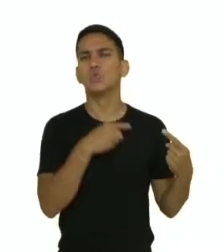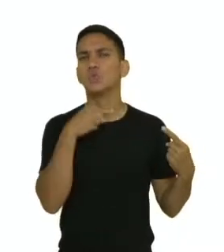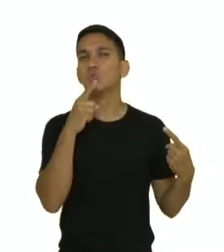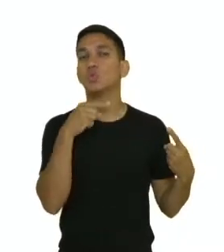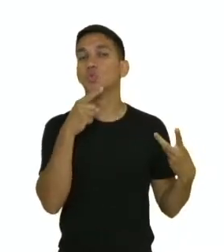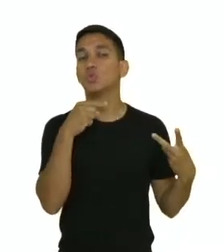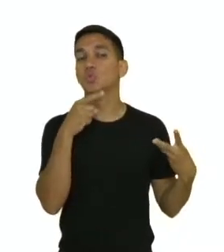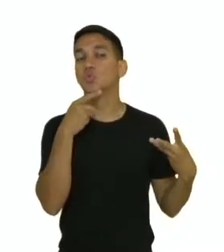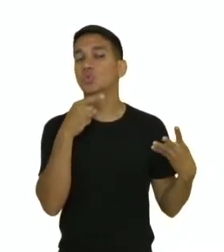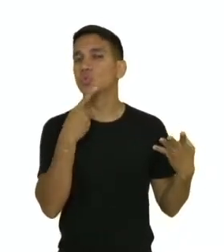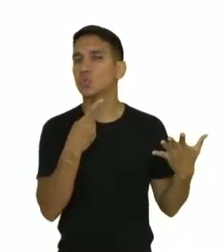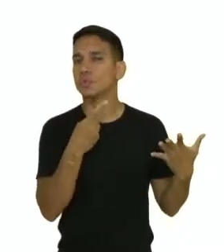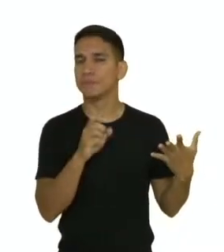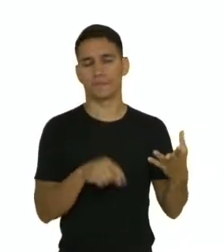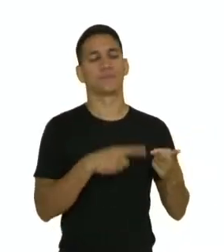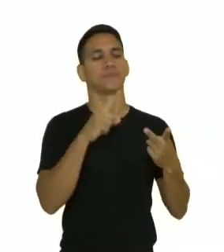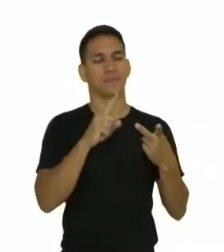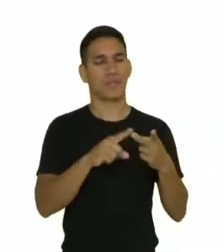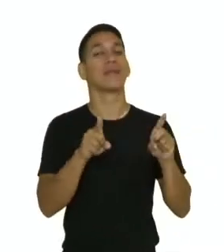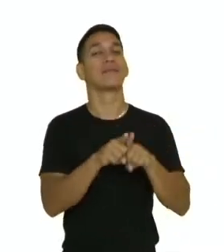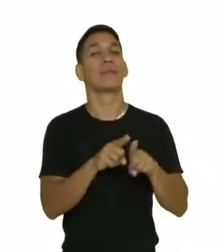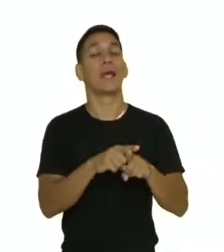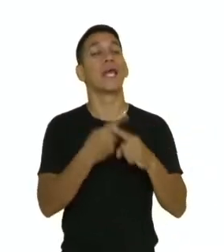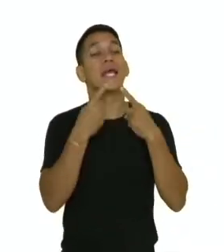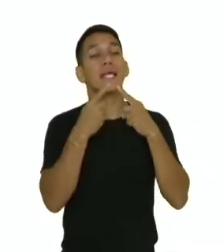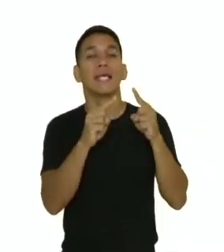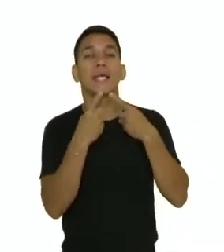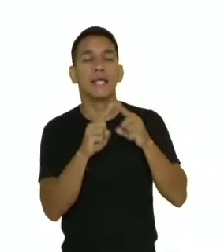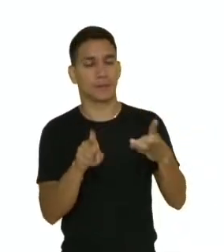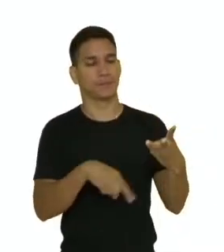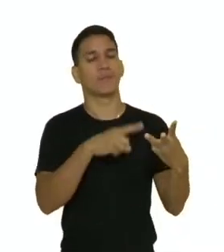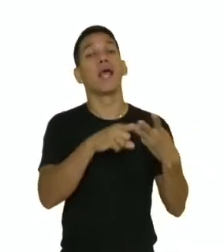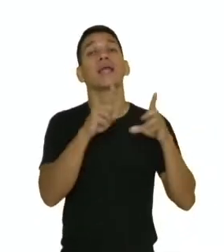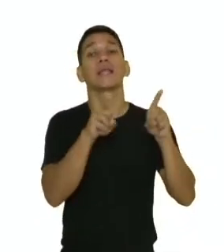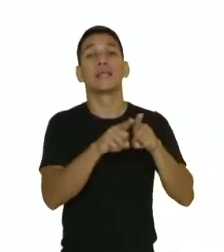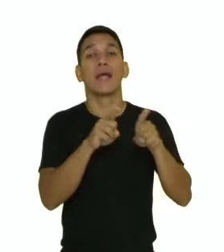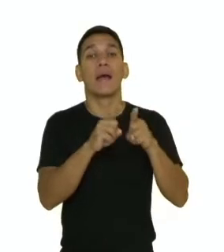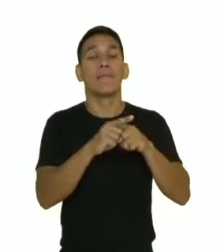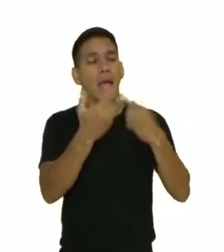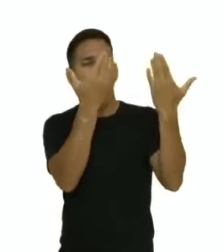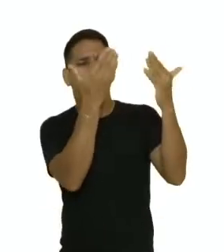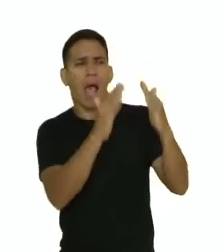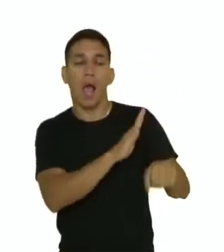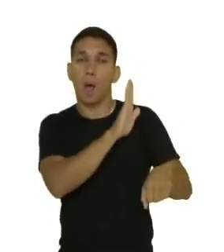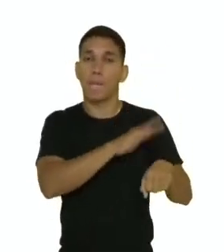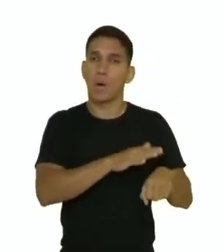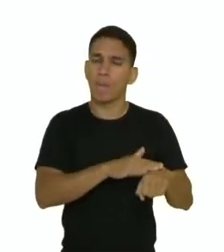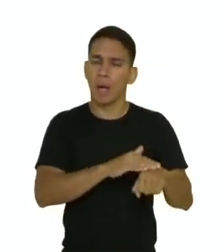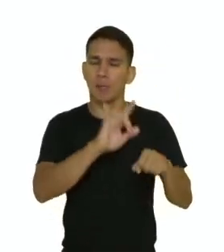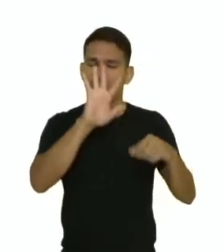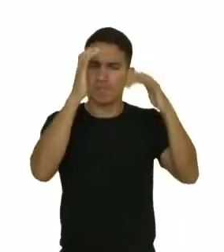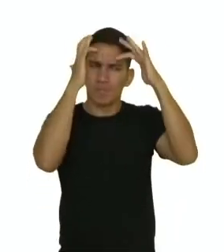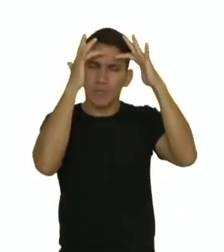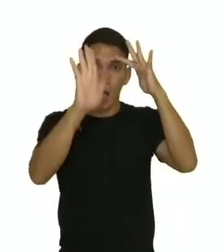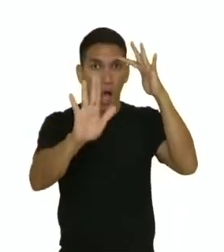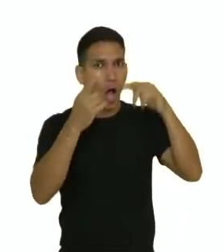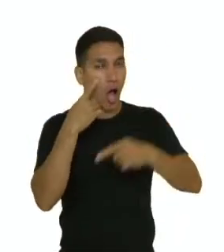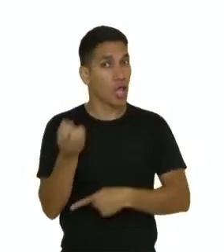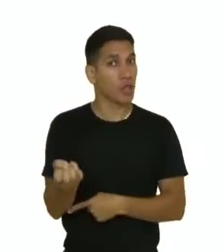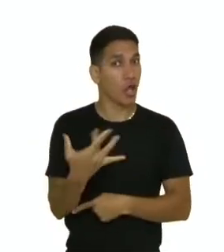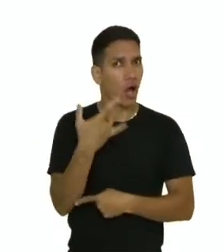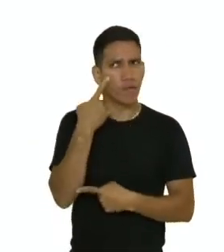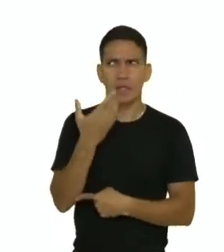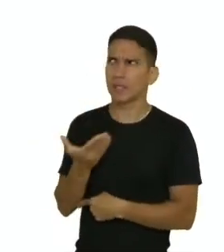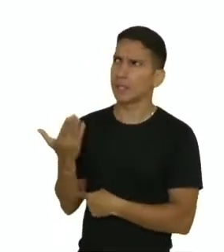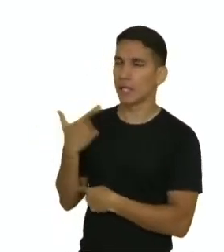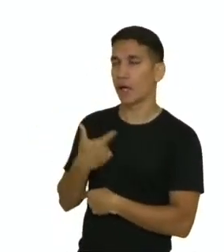dúvida, a crítica e a análise daquilo que chega de imediato à razão. Opa, tem uma coisa nova aí,